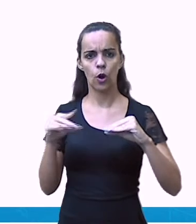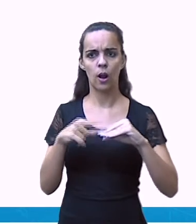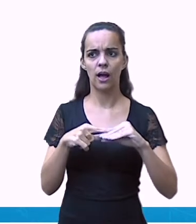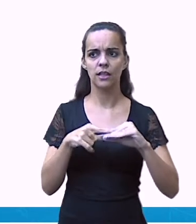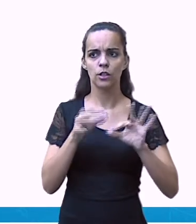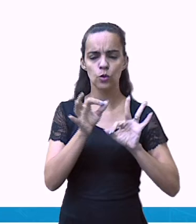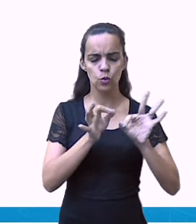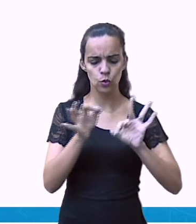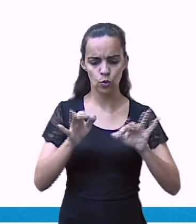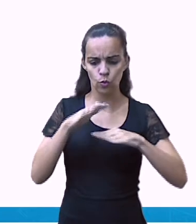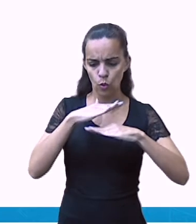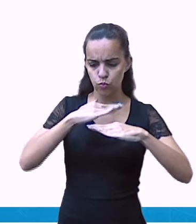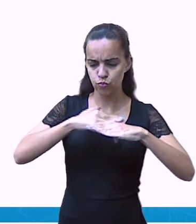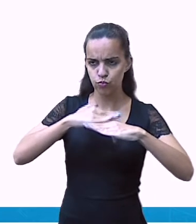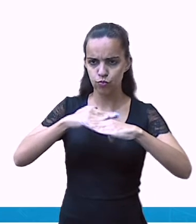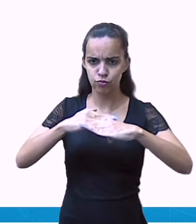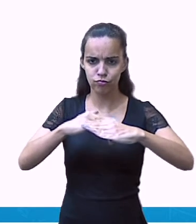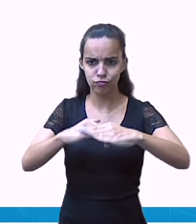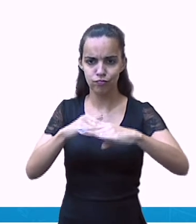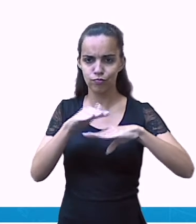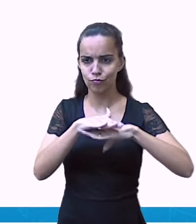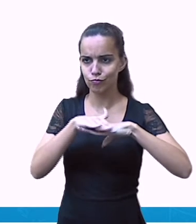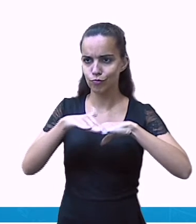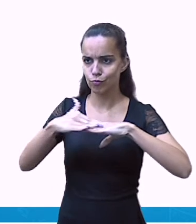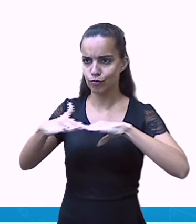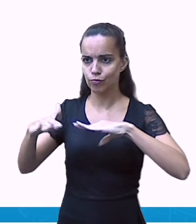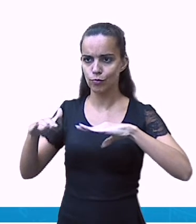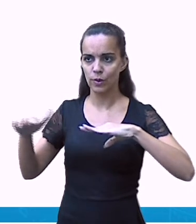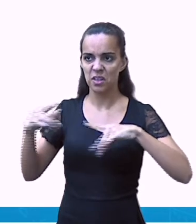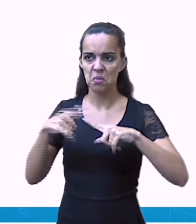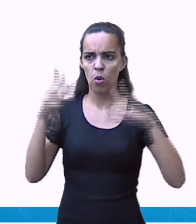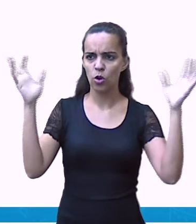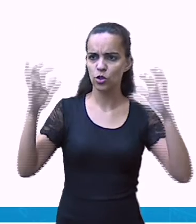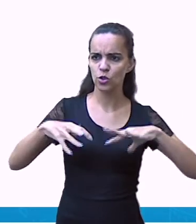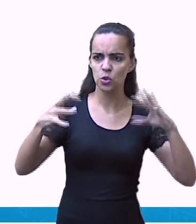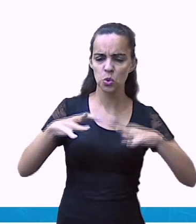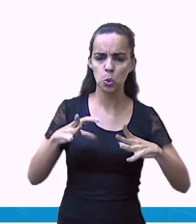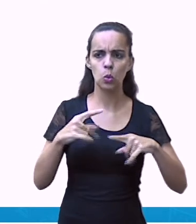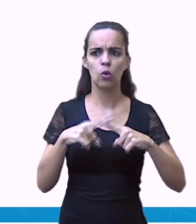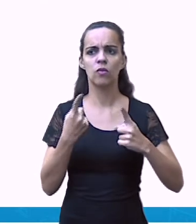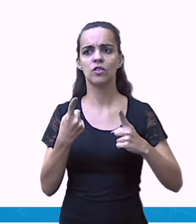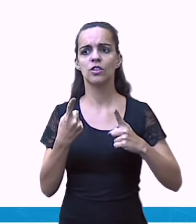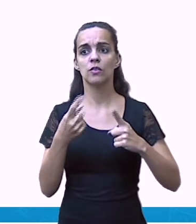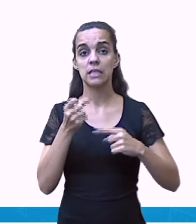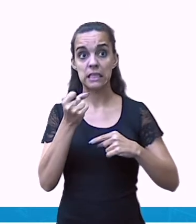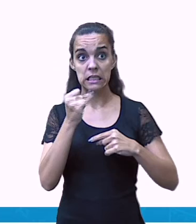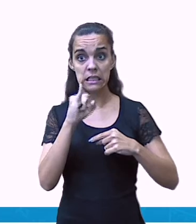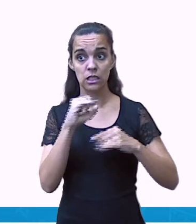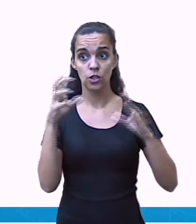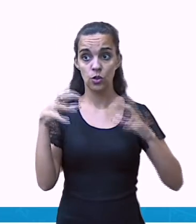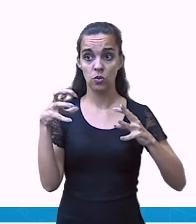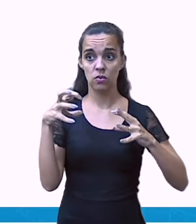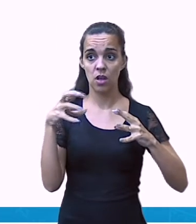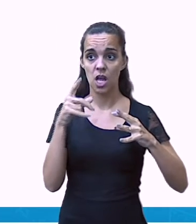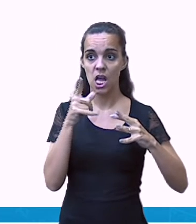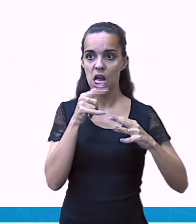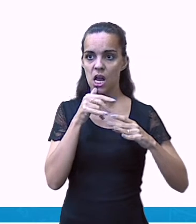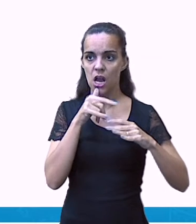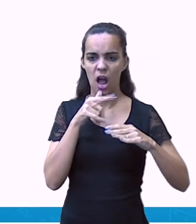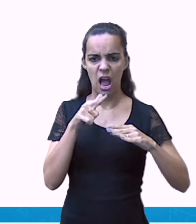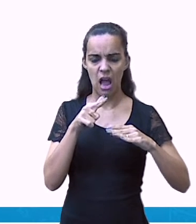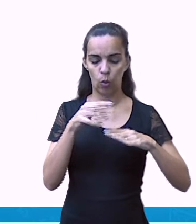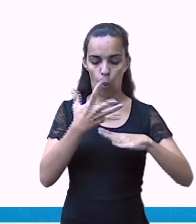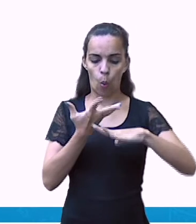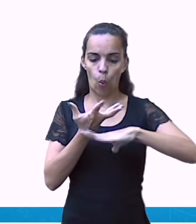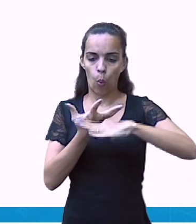ali, vedando toda aquela estrutura caso chova, aconteça aí de chover e a água ficar ali, tá?